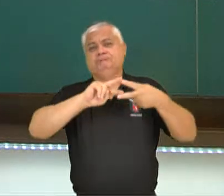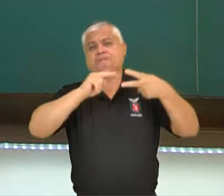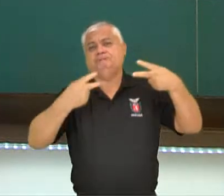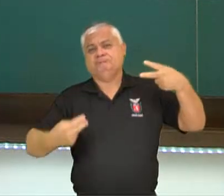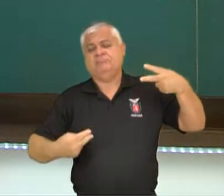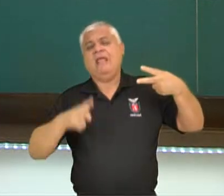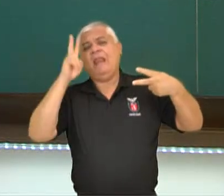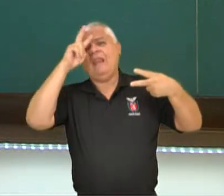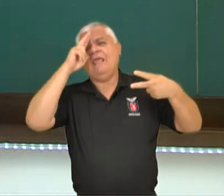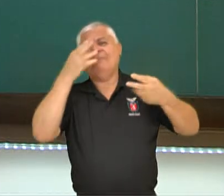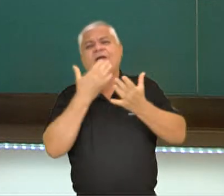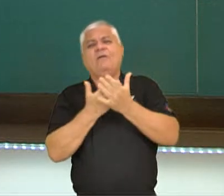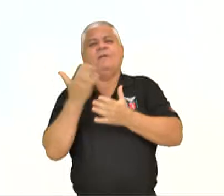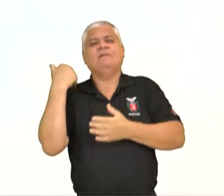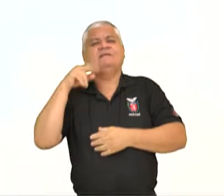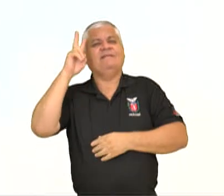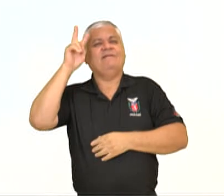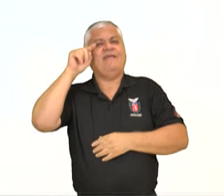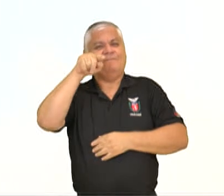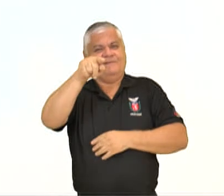passada. Então diga aí quais você lembra.